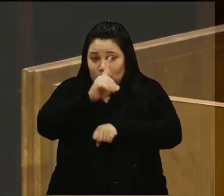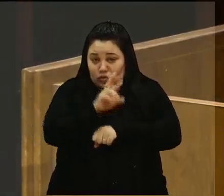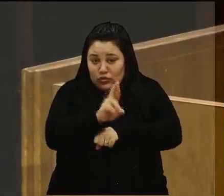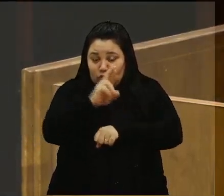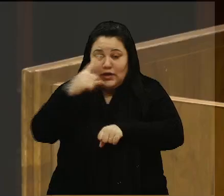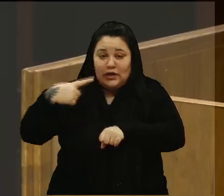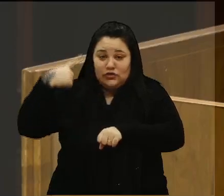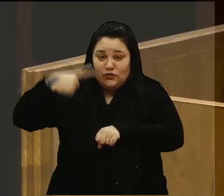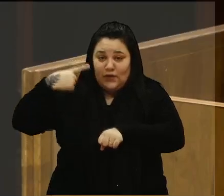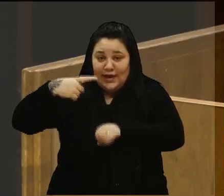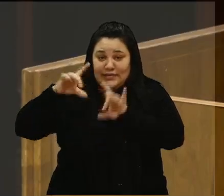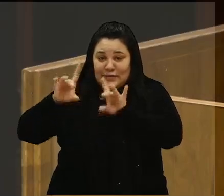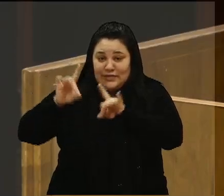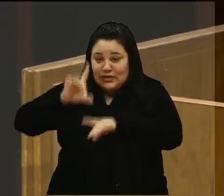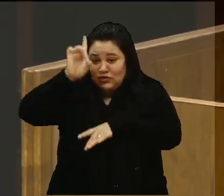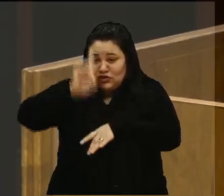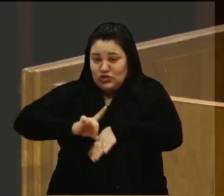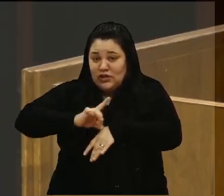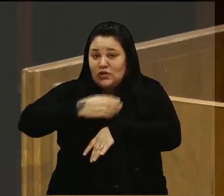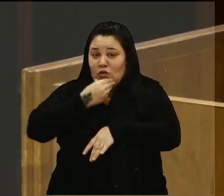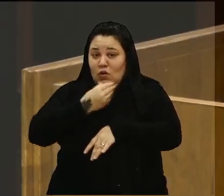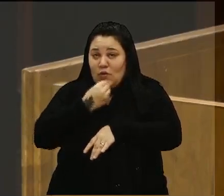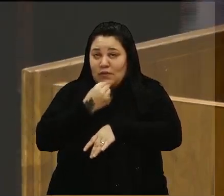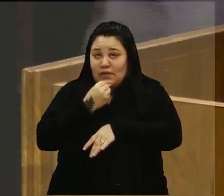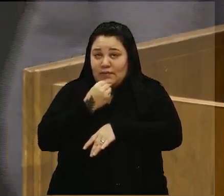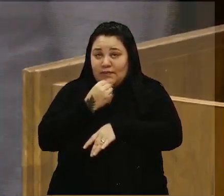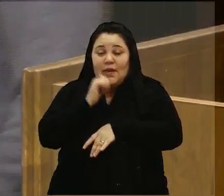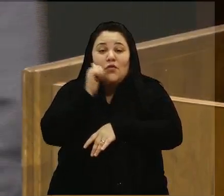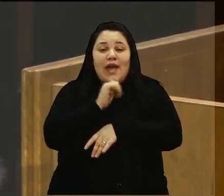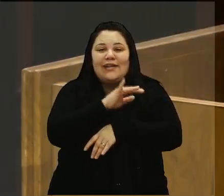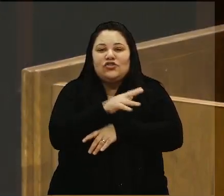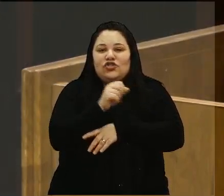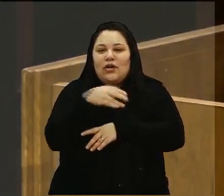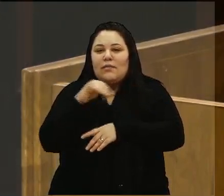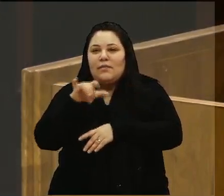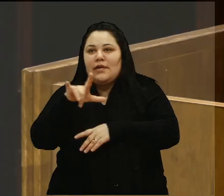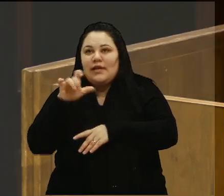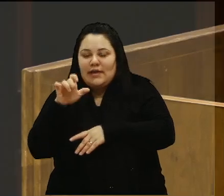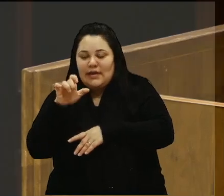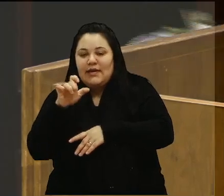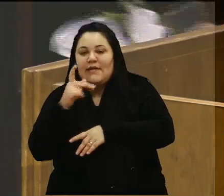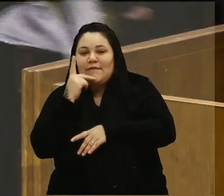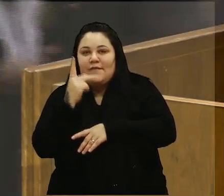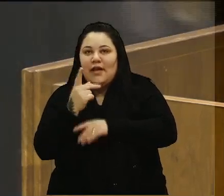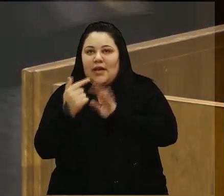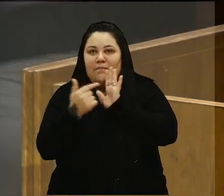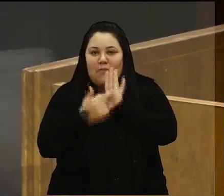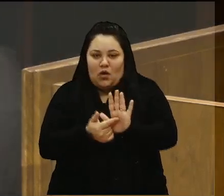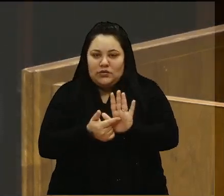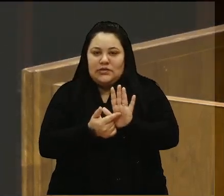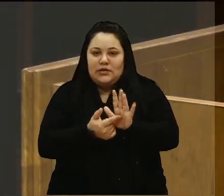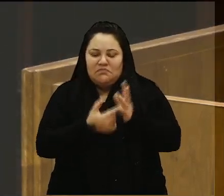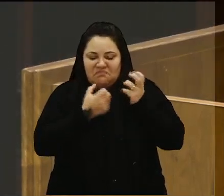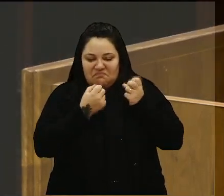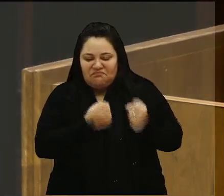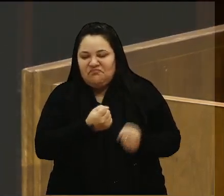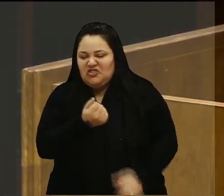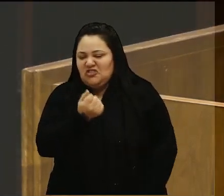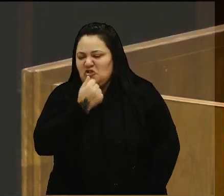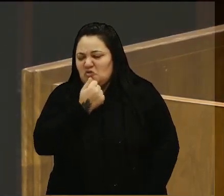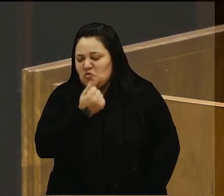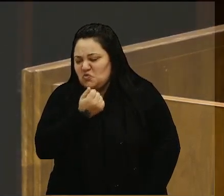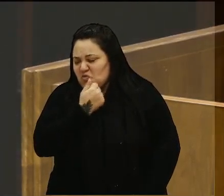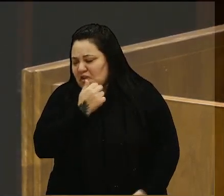do homem, a doutora Jamile Venceslau, que nos confrontam com uma dura realidade.